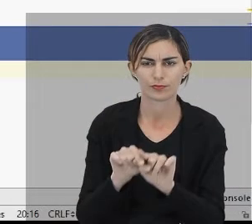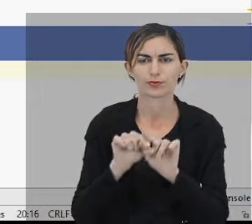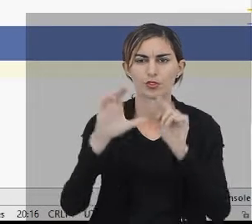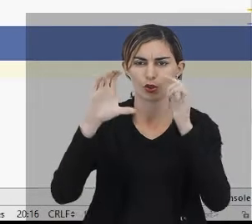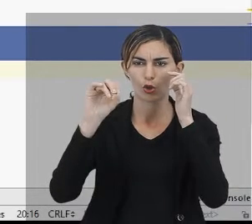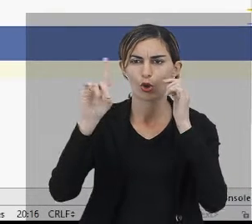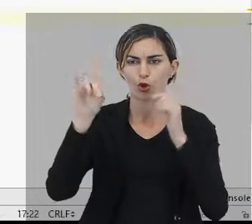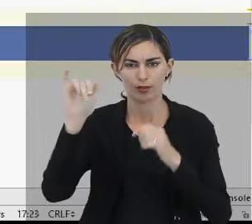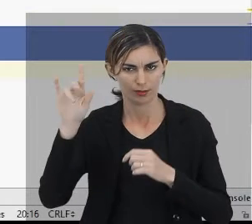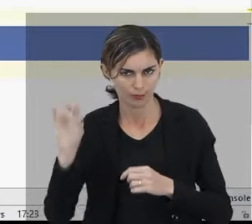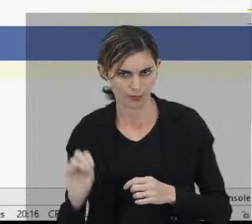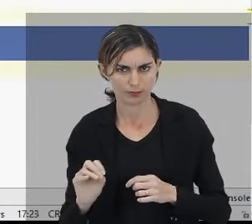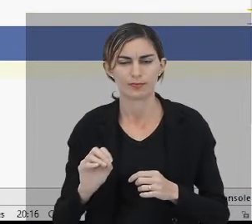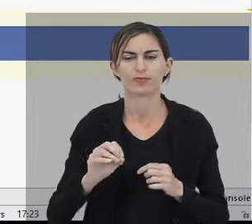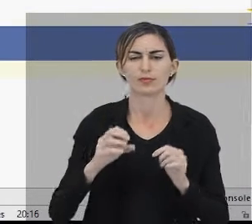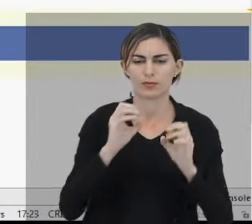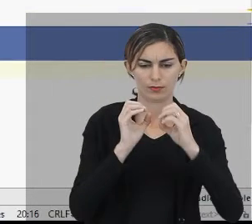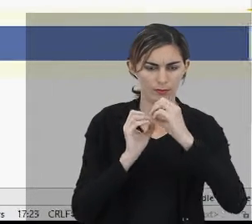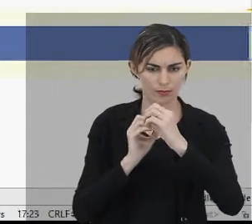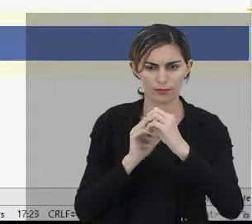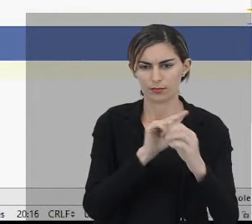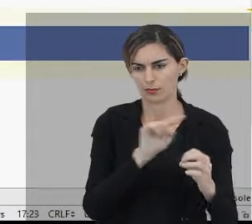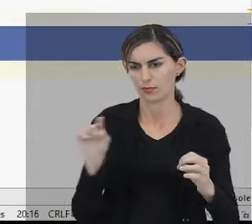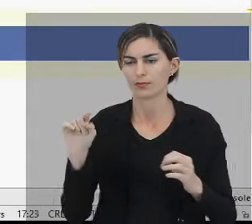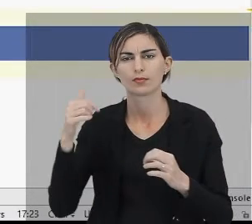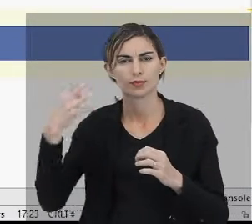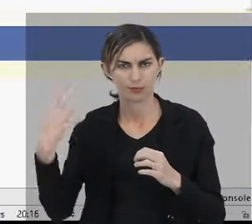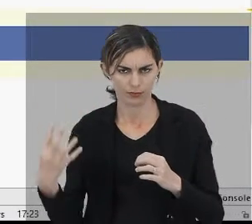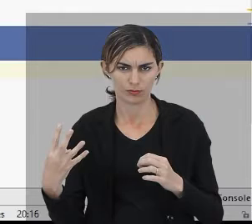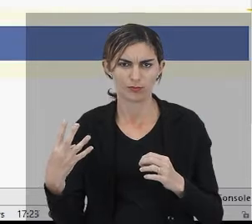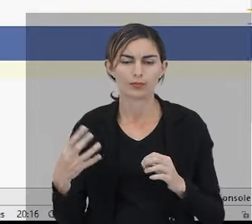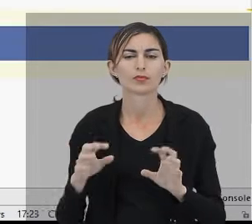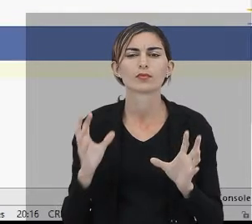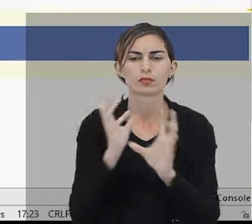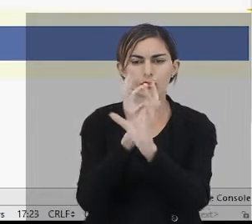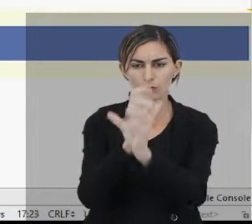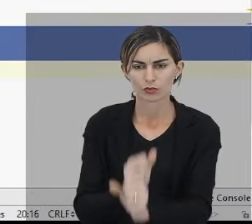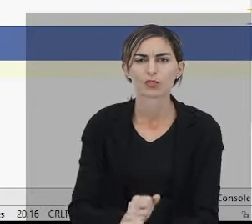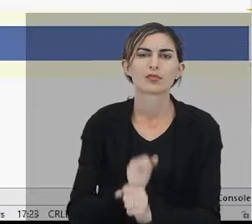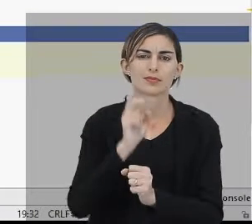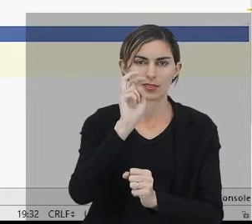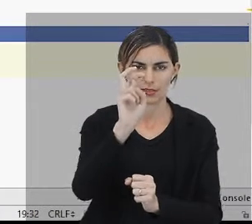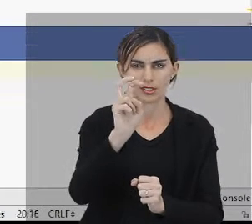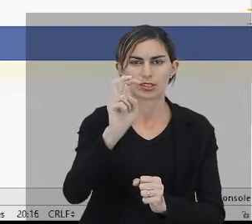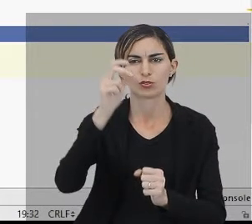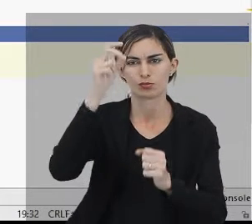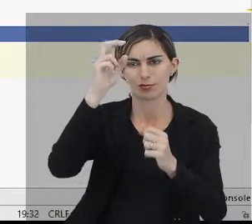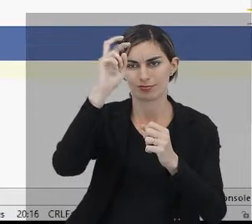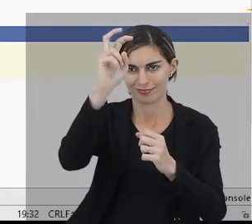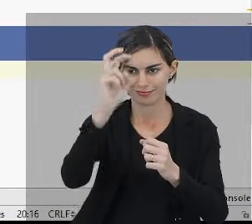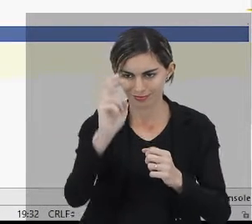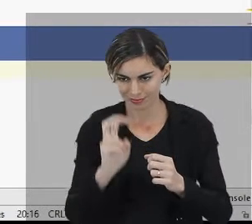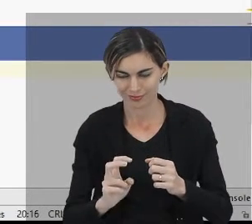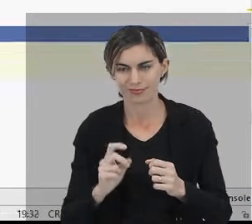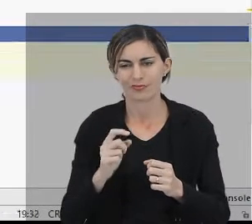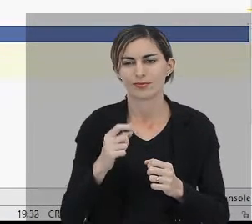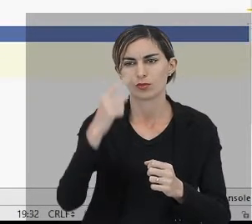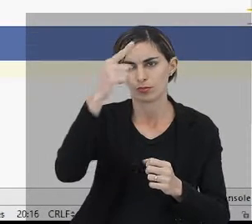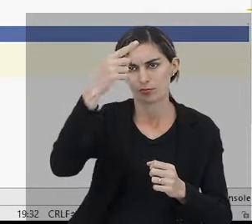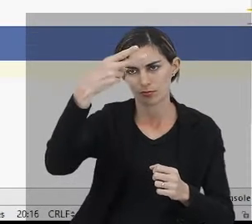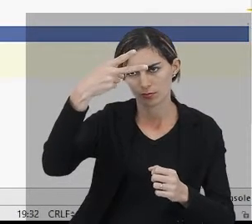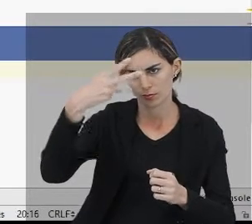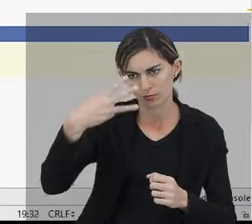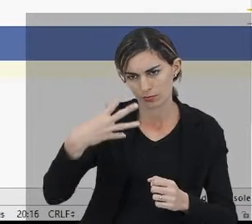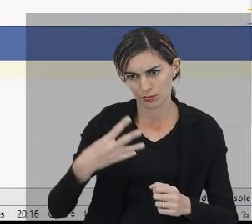foi repetido de 0 até 4, o que dá um total de 5 repetições. Vamos